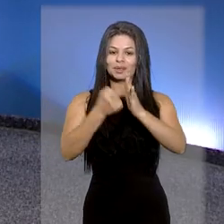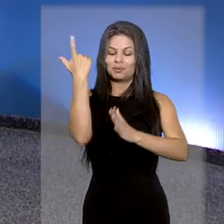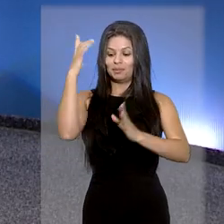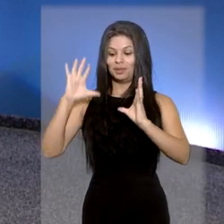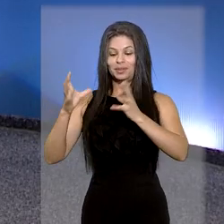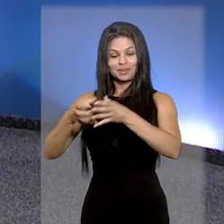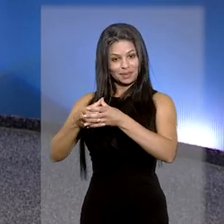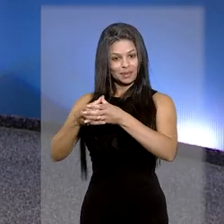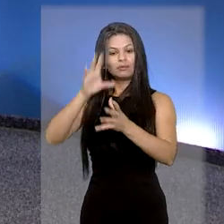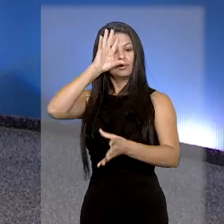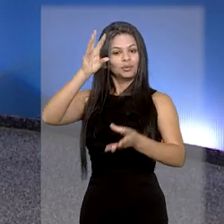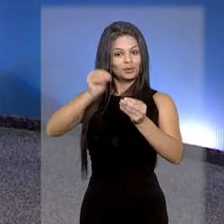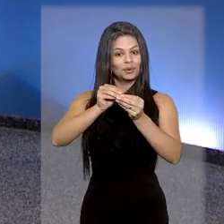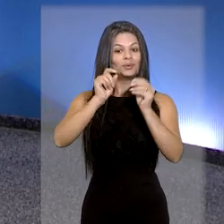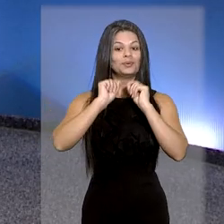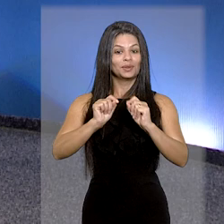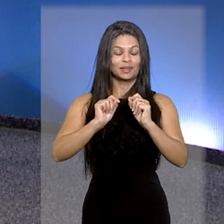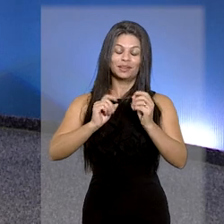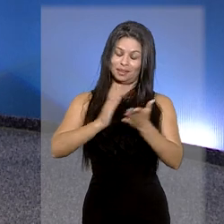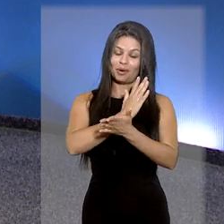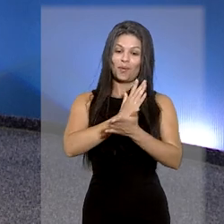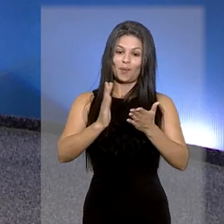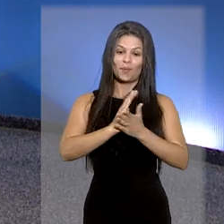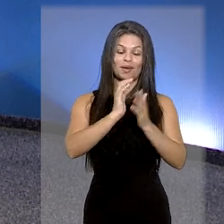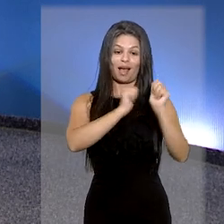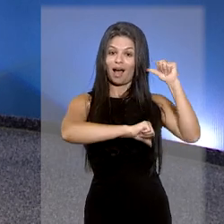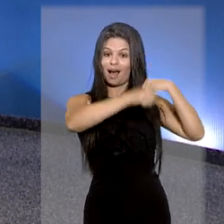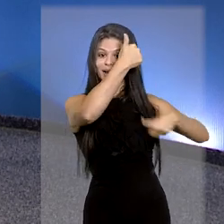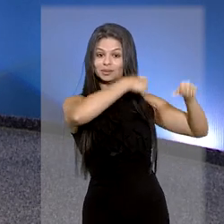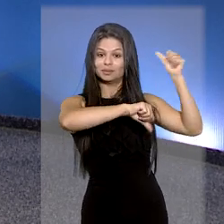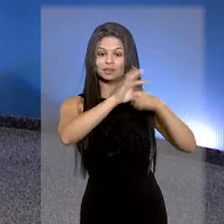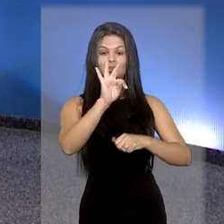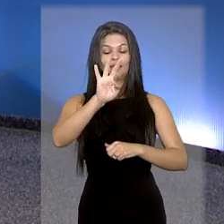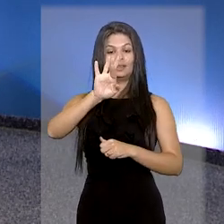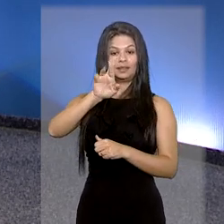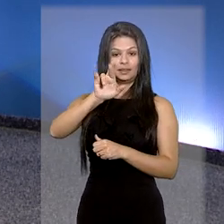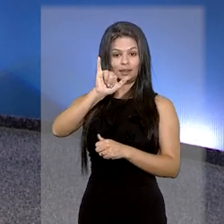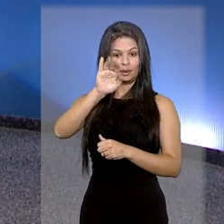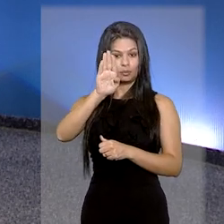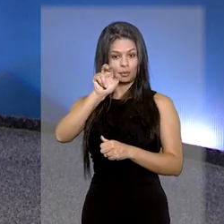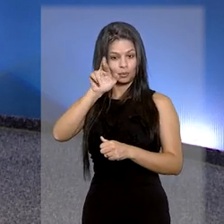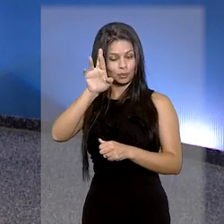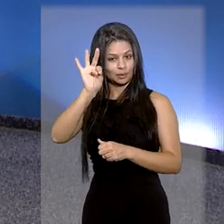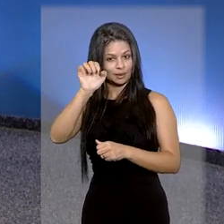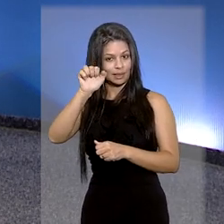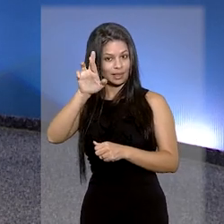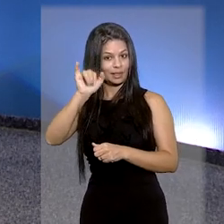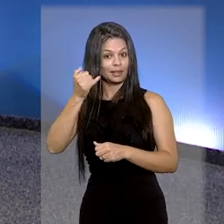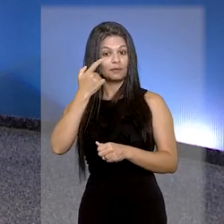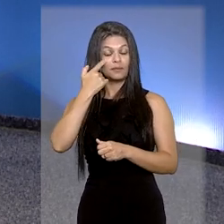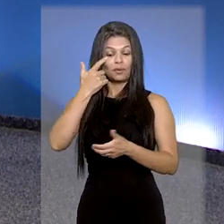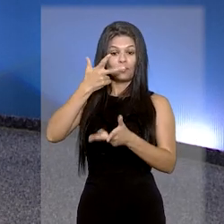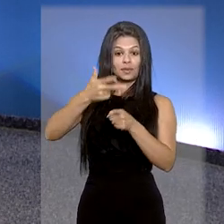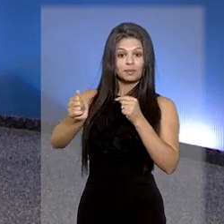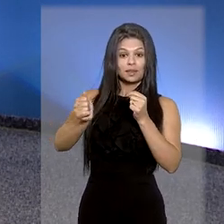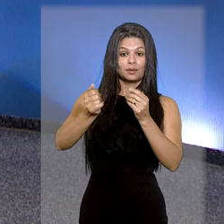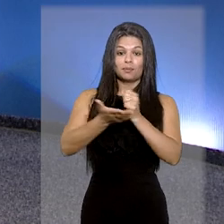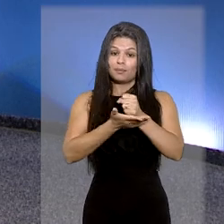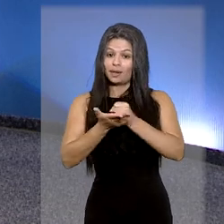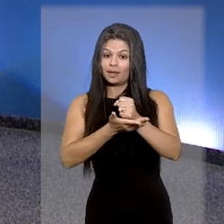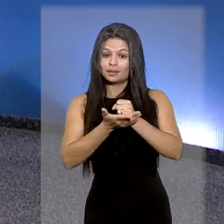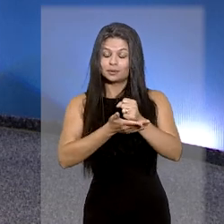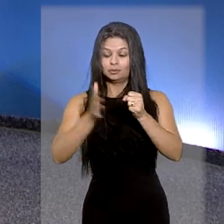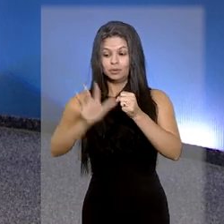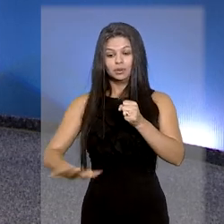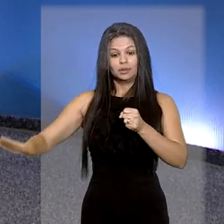sessão concluíram que a gratificação de atividade tributária não pode ser incorporada ao vencimento básico dos